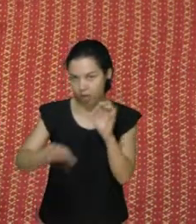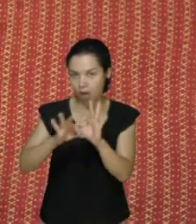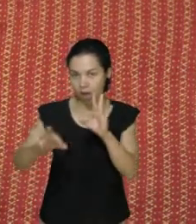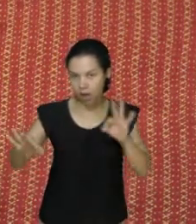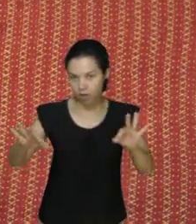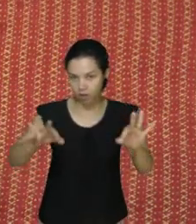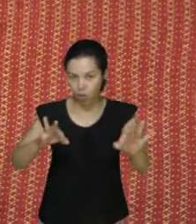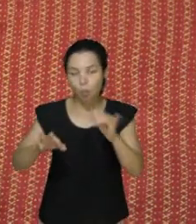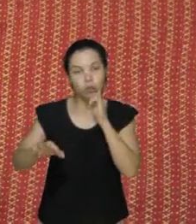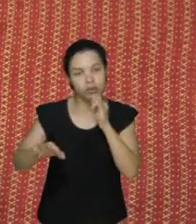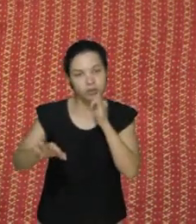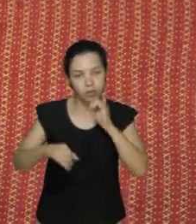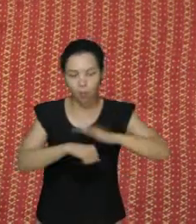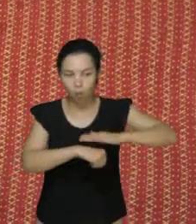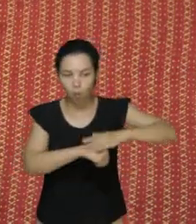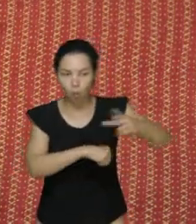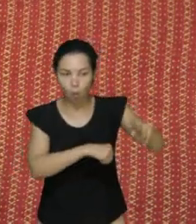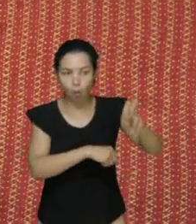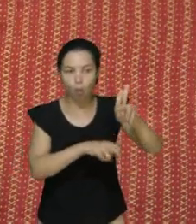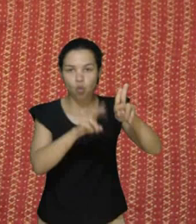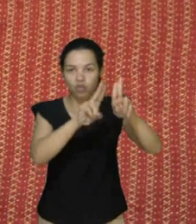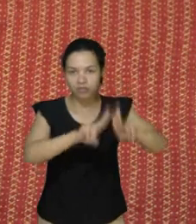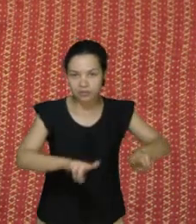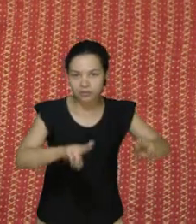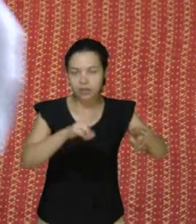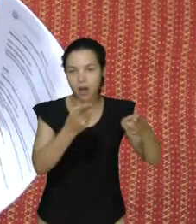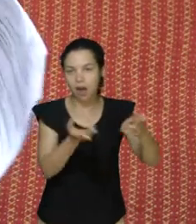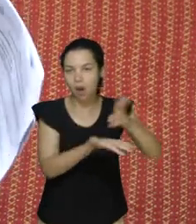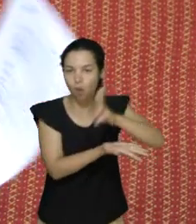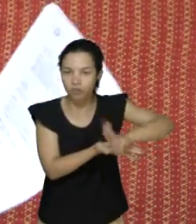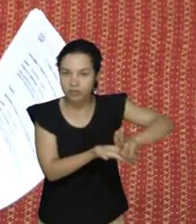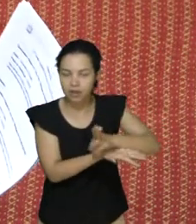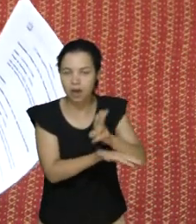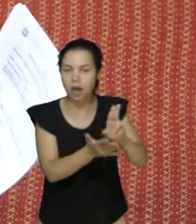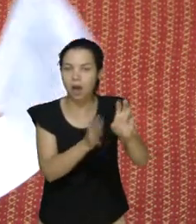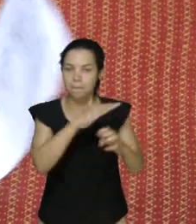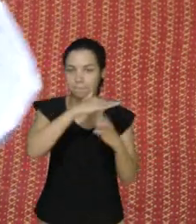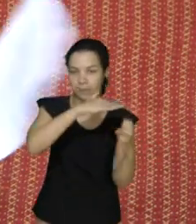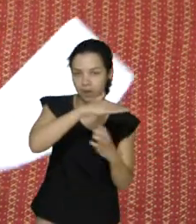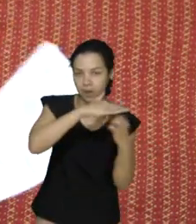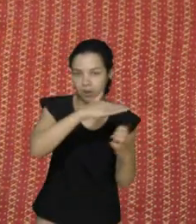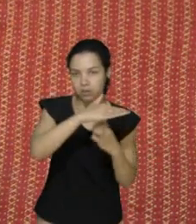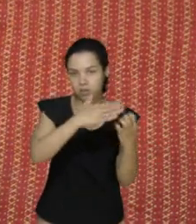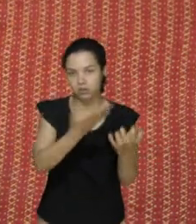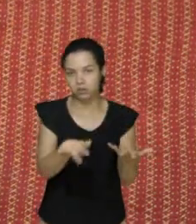exemplo, de universidades, de empresas, do setor público ou privado,